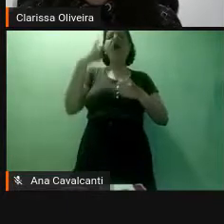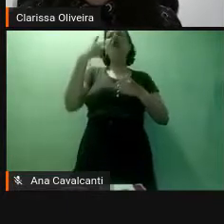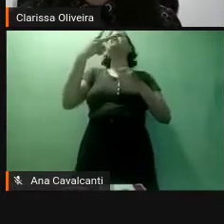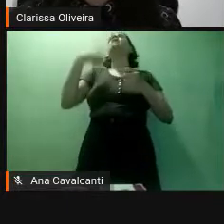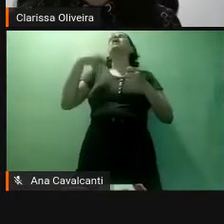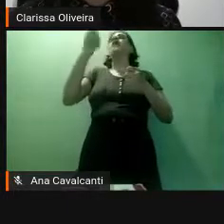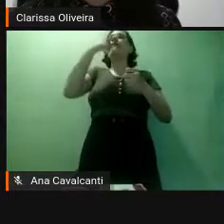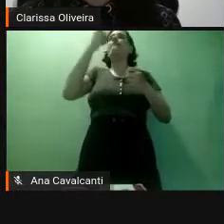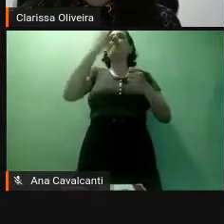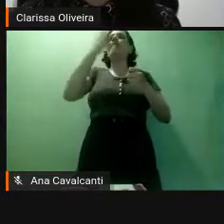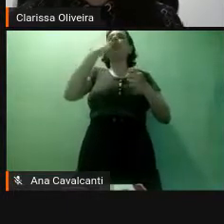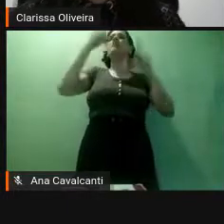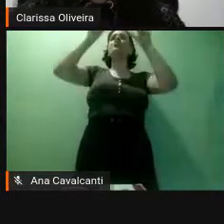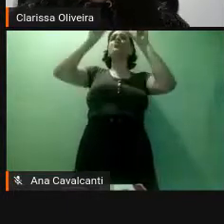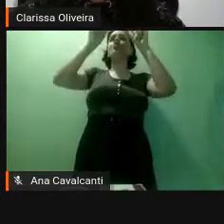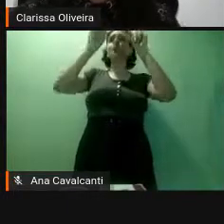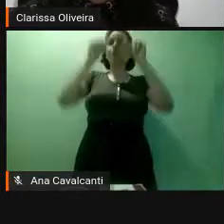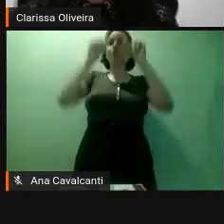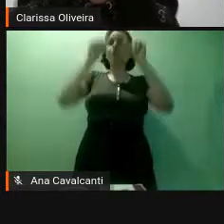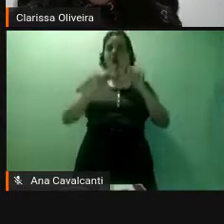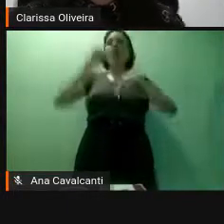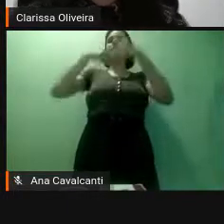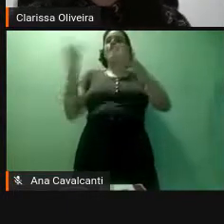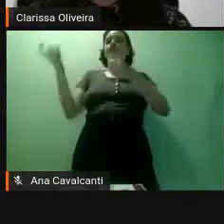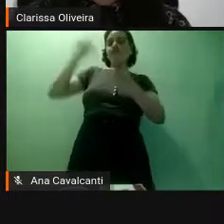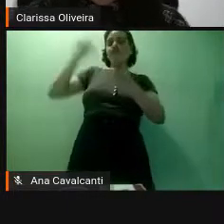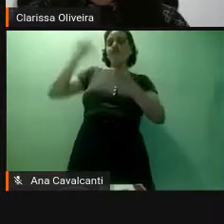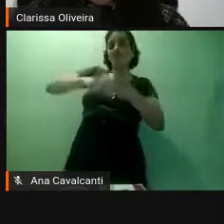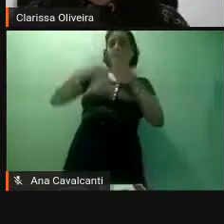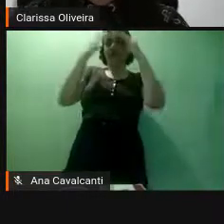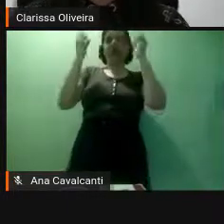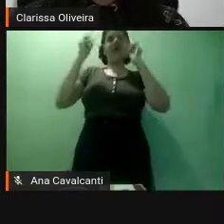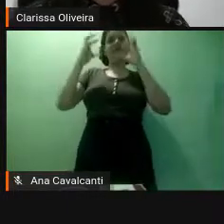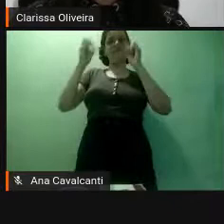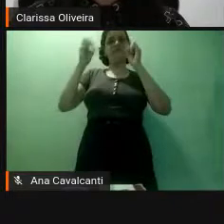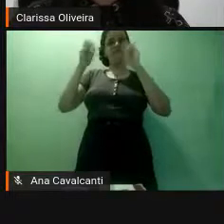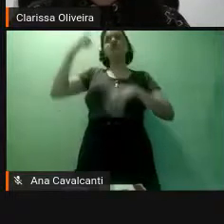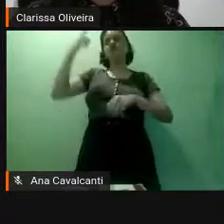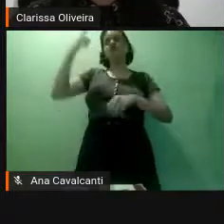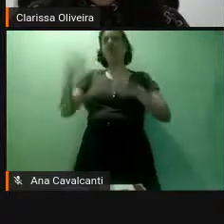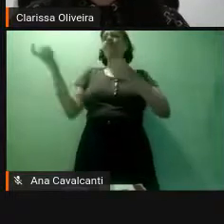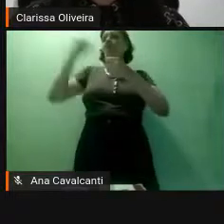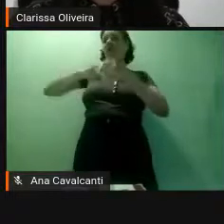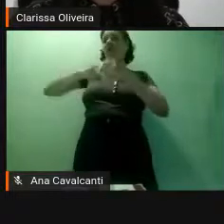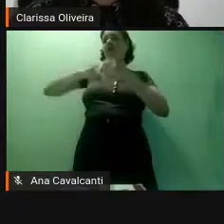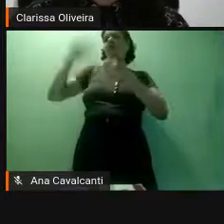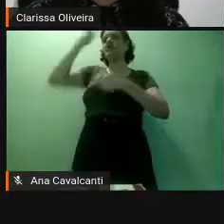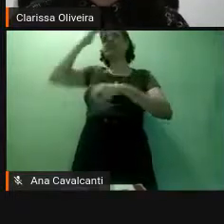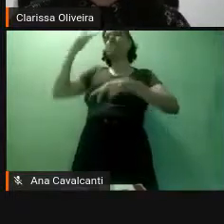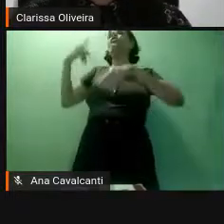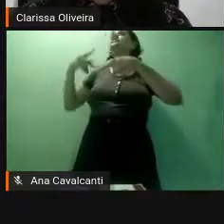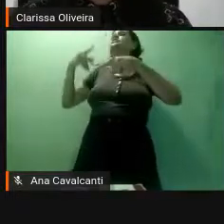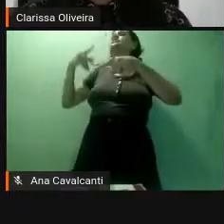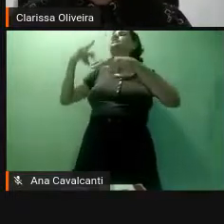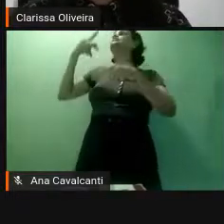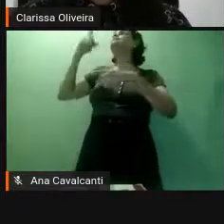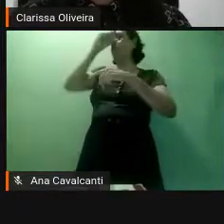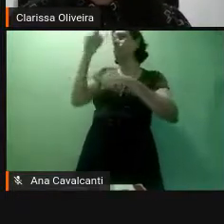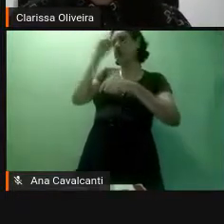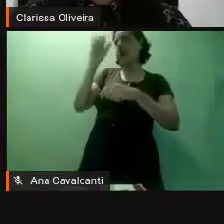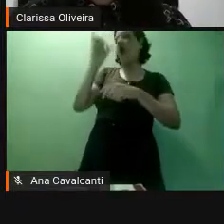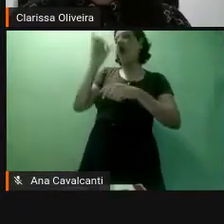dor de cabeça, ela volta. Isso eu escuto bastante os relatos dos meus pacientes quando eles chegam